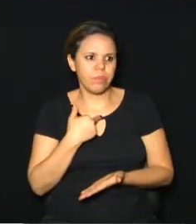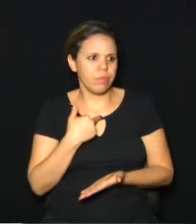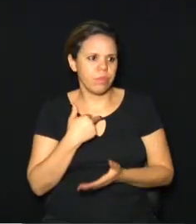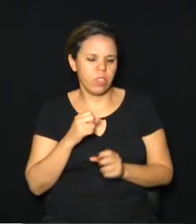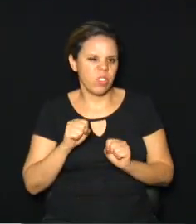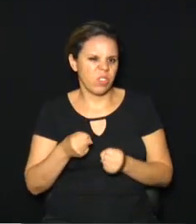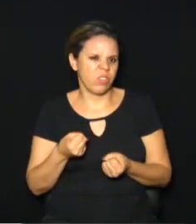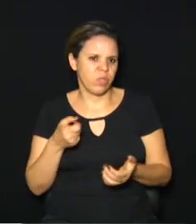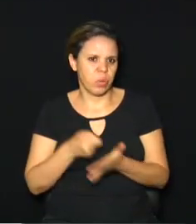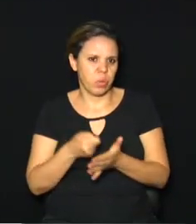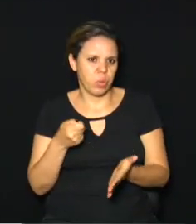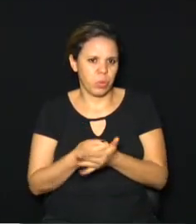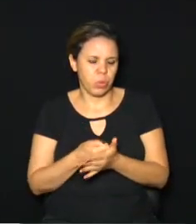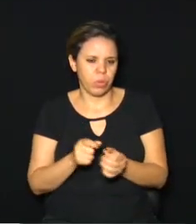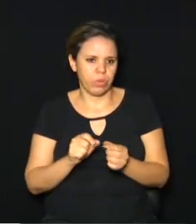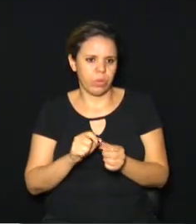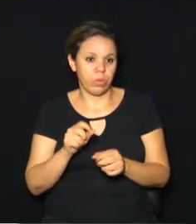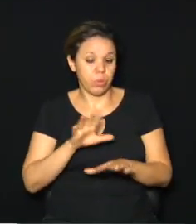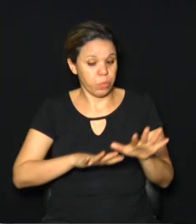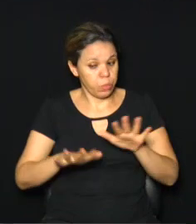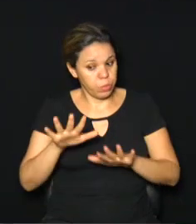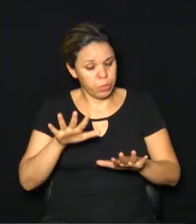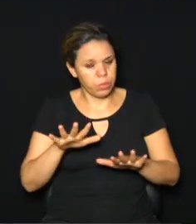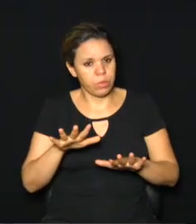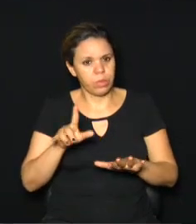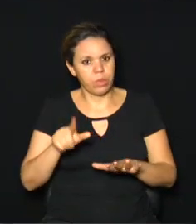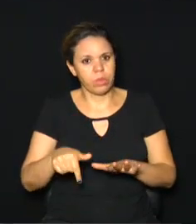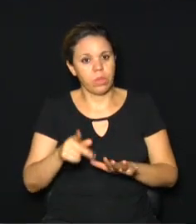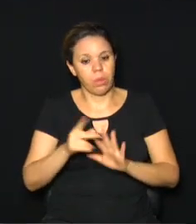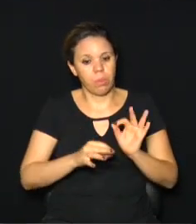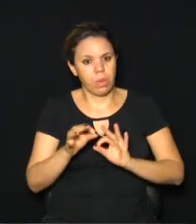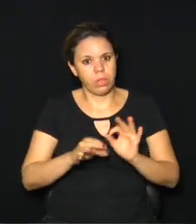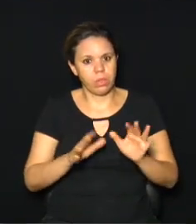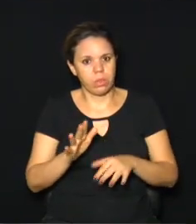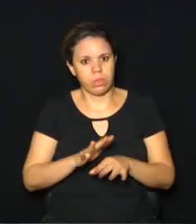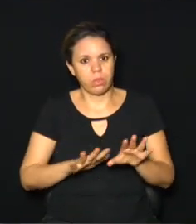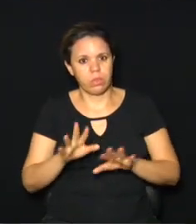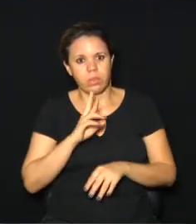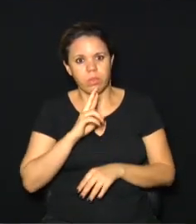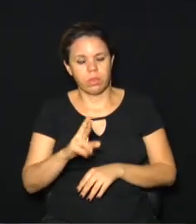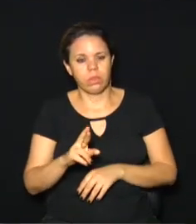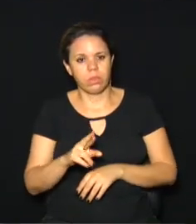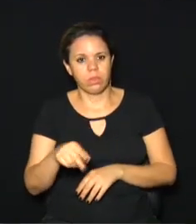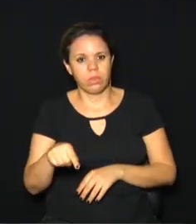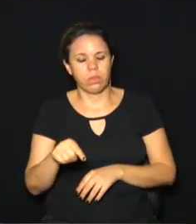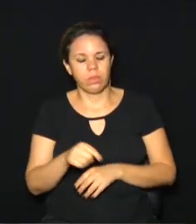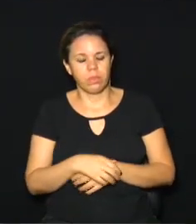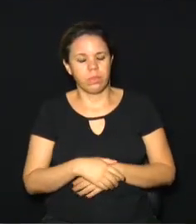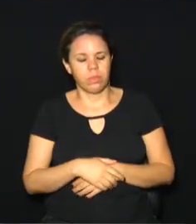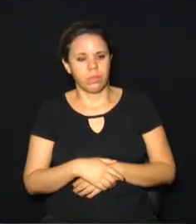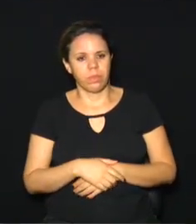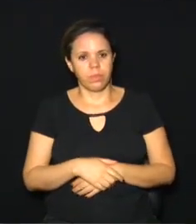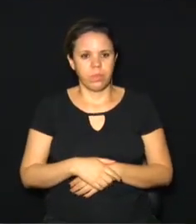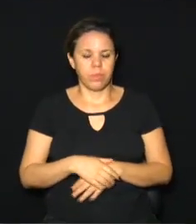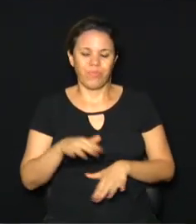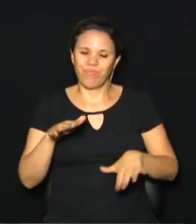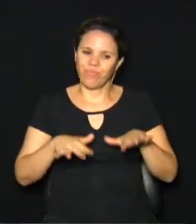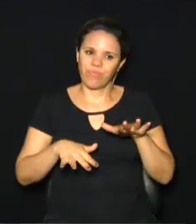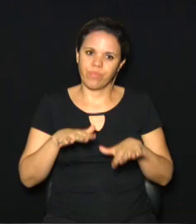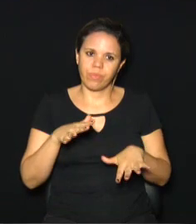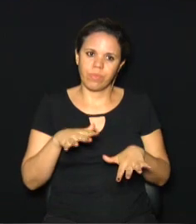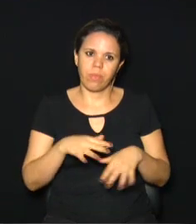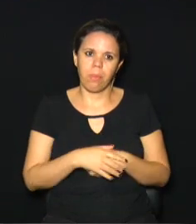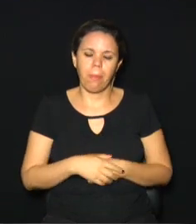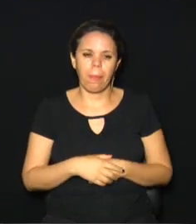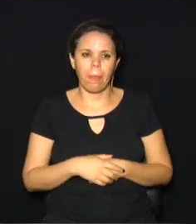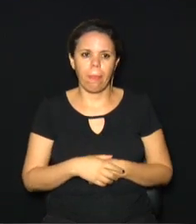forçar uma pessoa assim então tem que tomar todo cuidado. Isso é um planejamento. Uma resposta para isso depende, né?